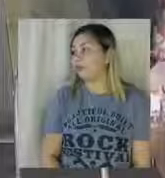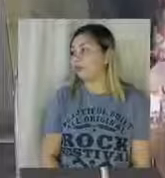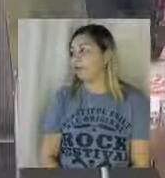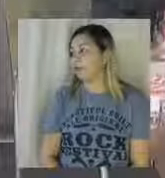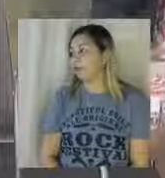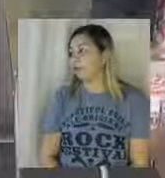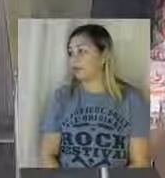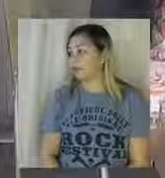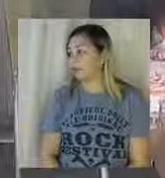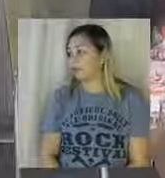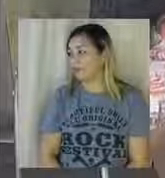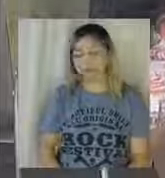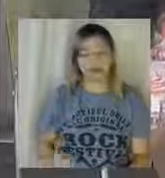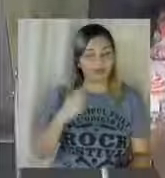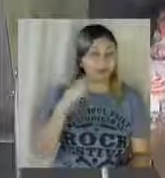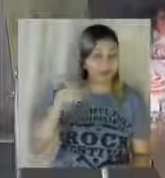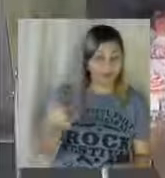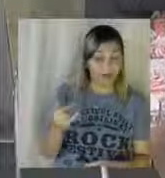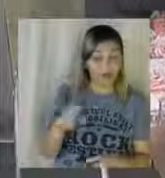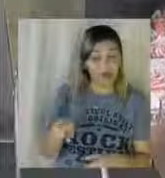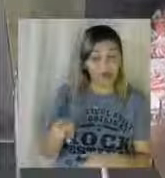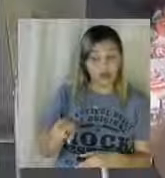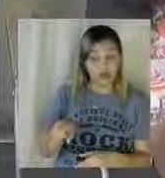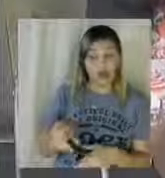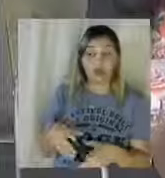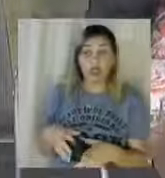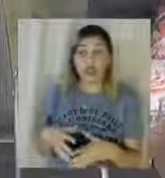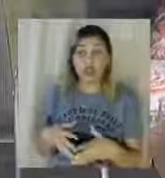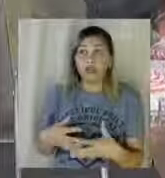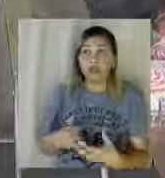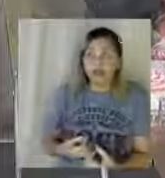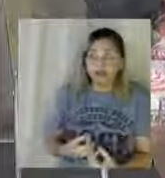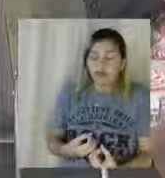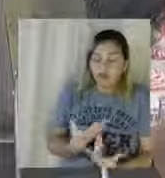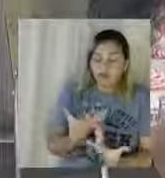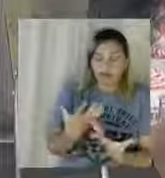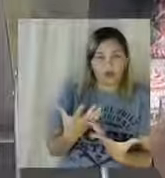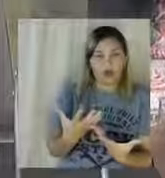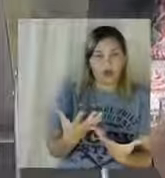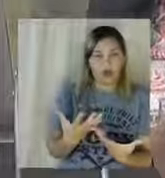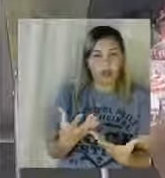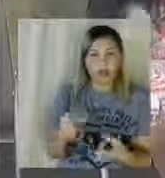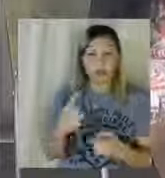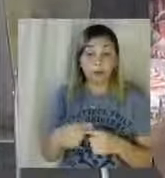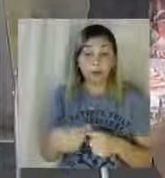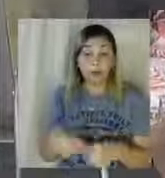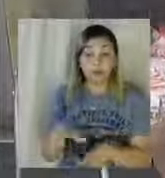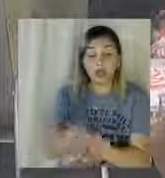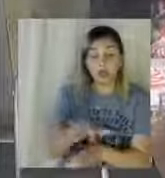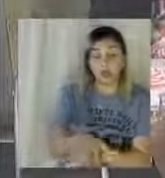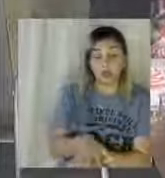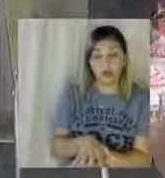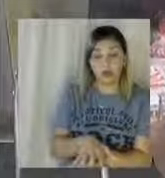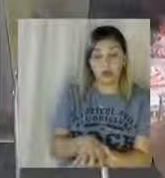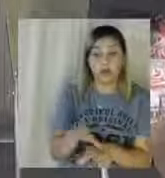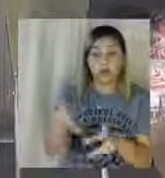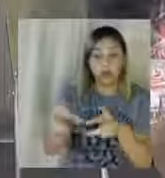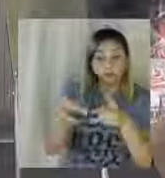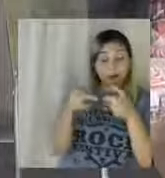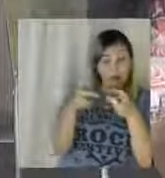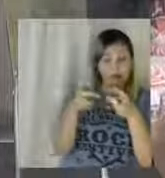Josiane, tu me emociona muito com as tuas palavras, porque inclusão é isso. Inclusão é a gente